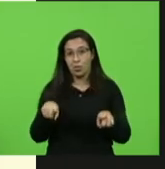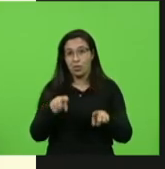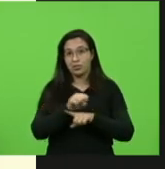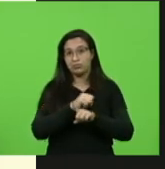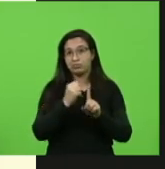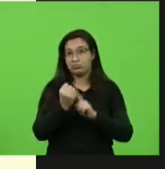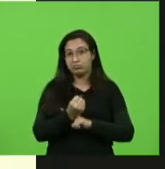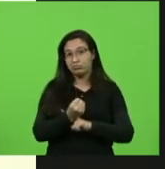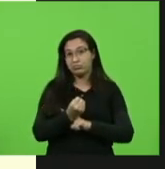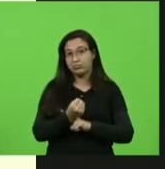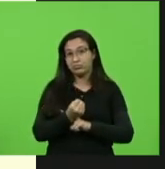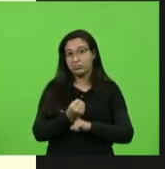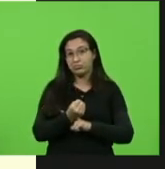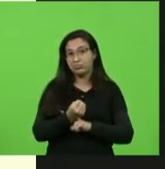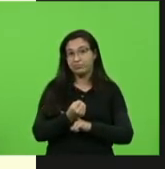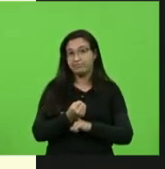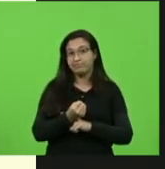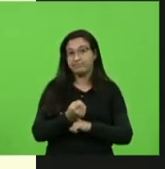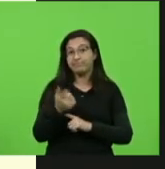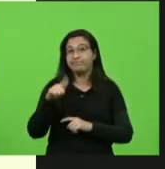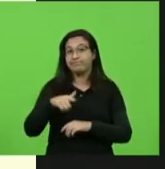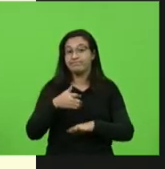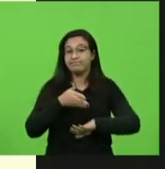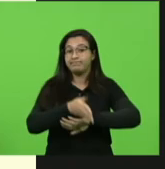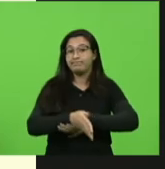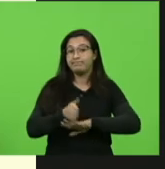mais participar de licitação.